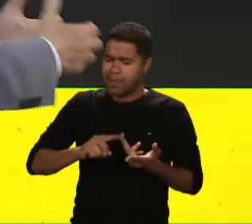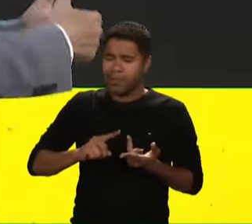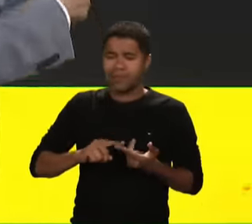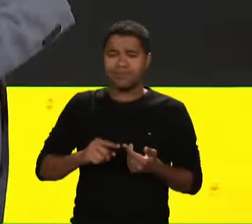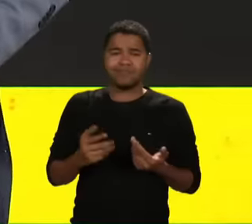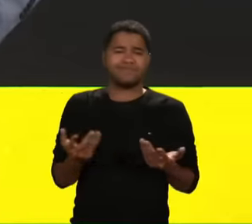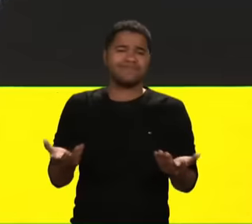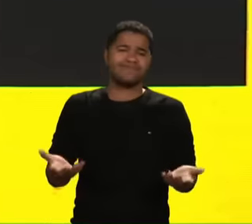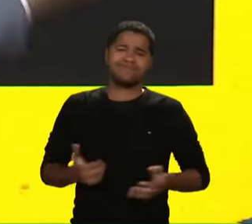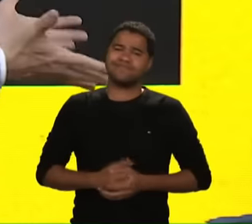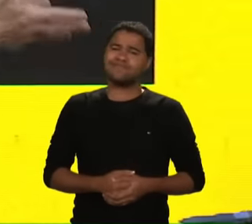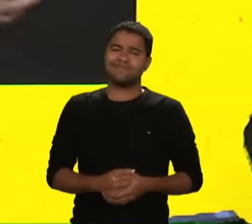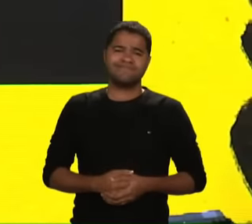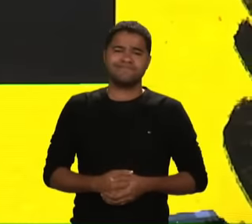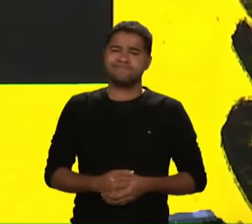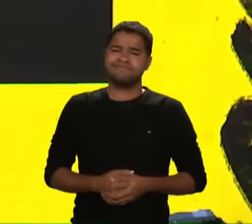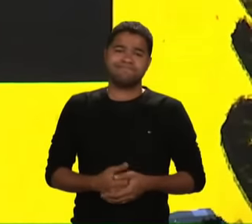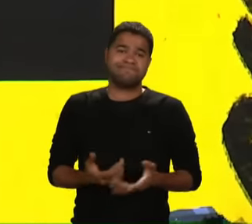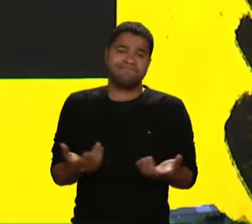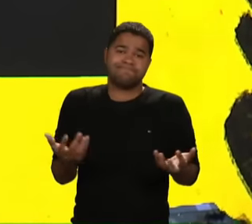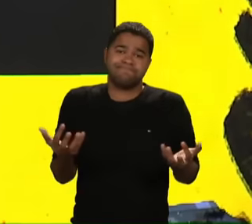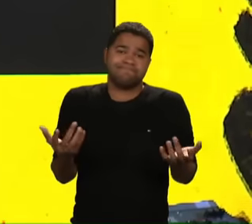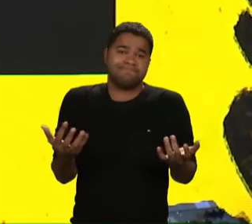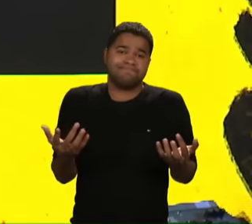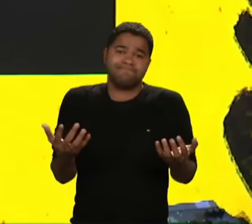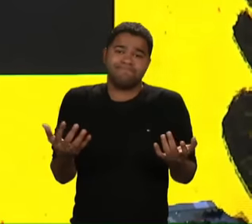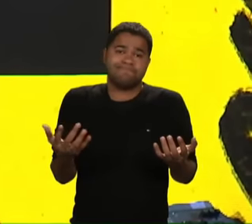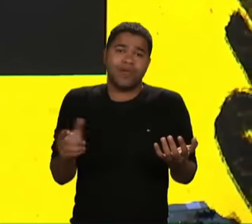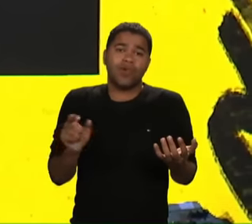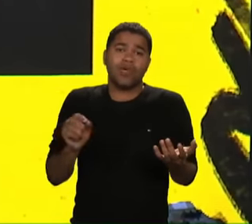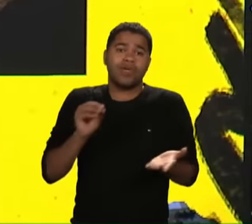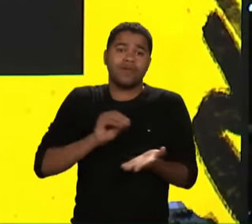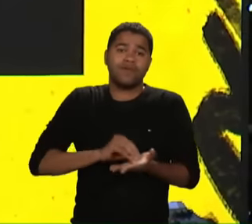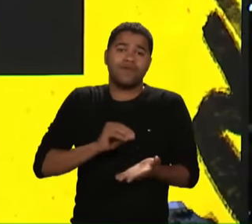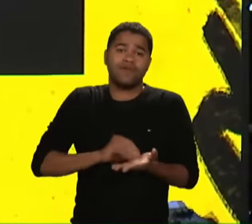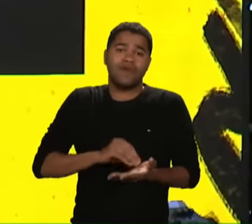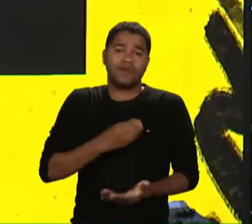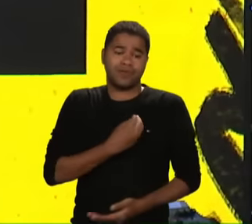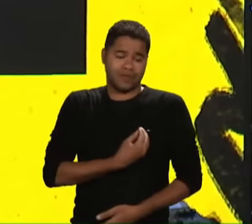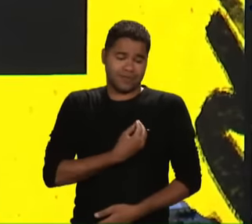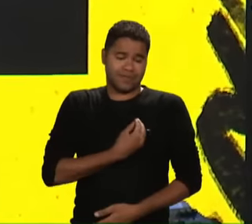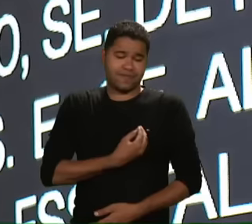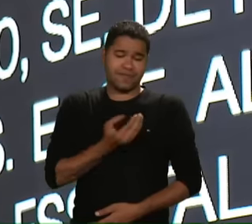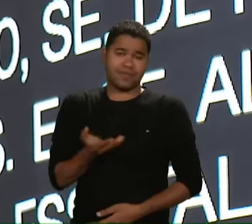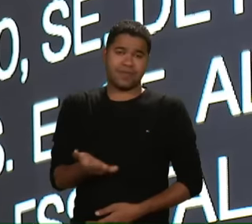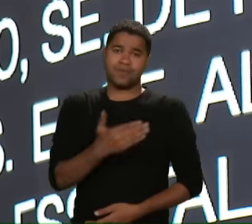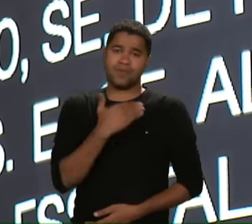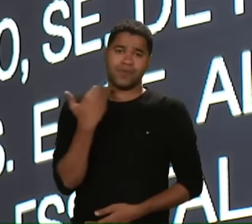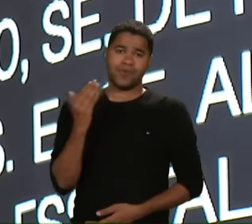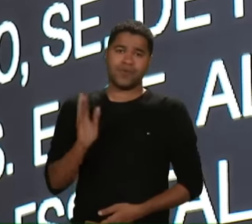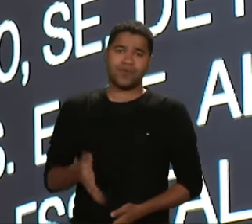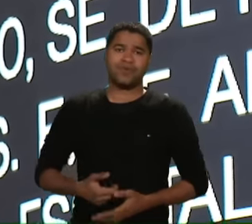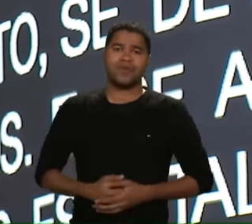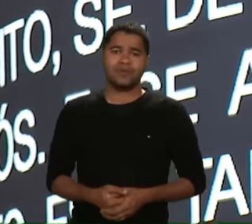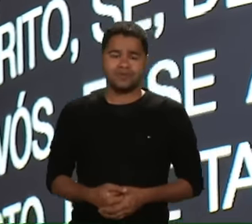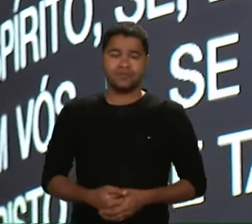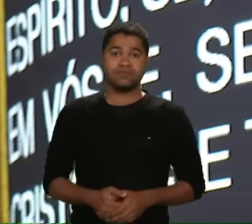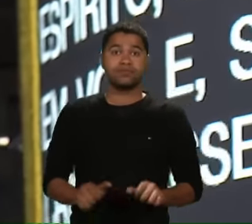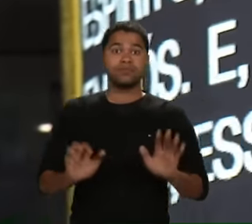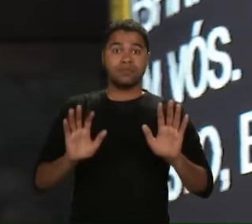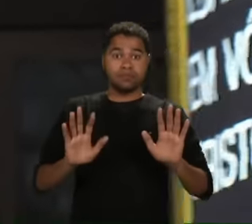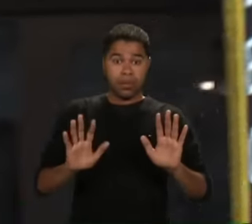não pode. Ele não tem condições de fazer, porque não tem o quê? A vida. Mas quando ele